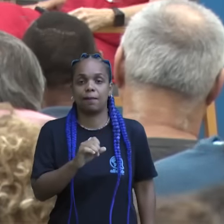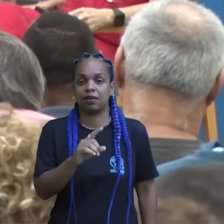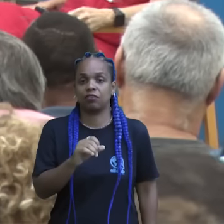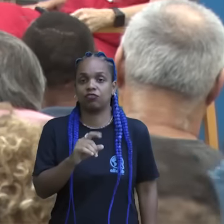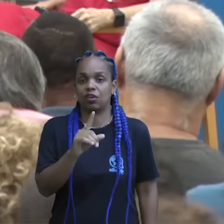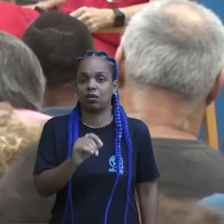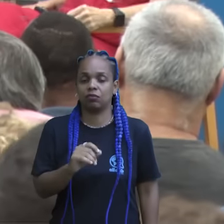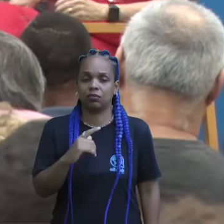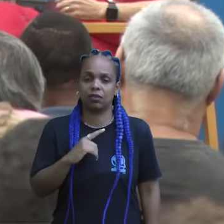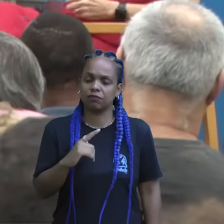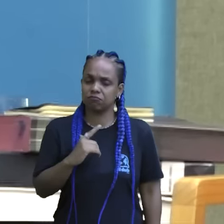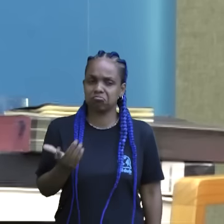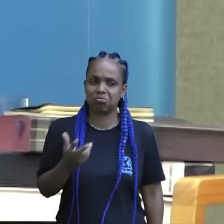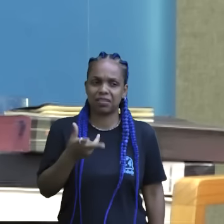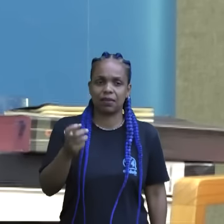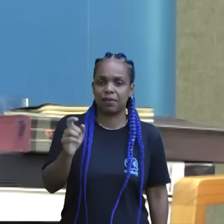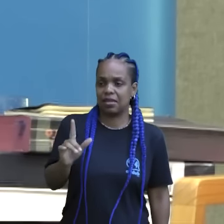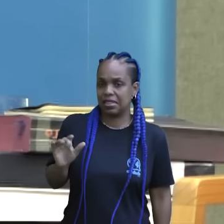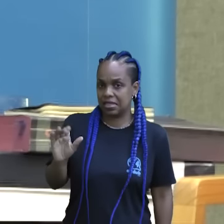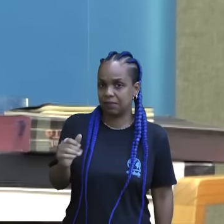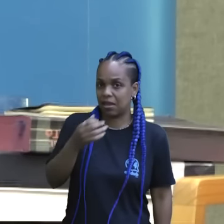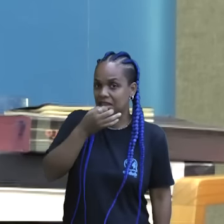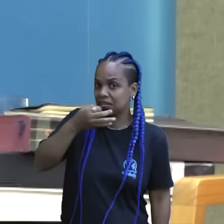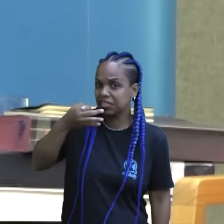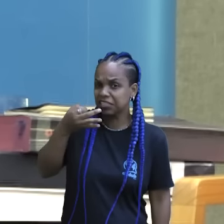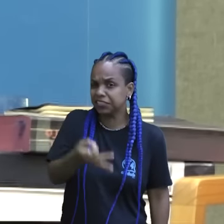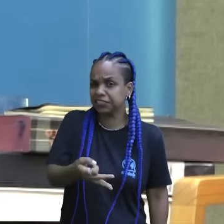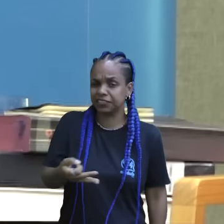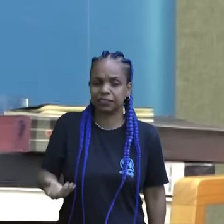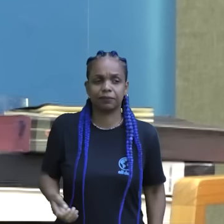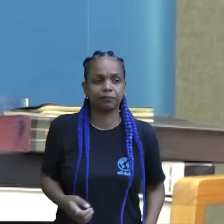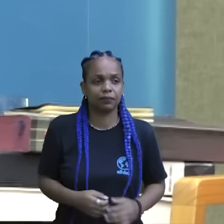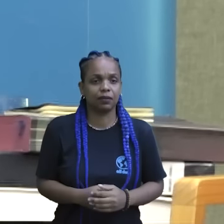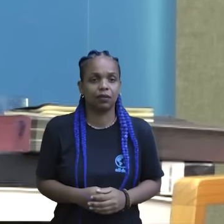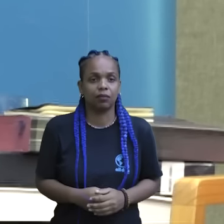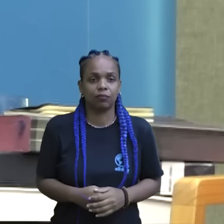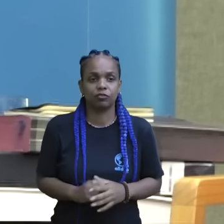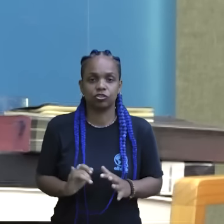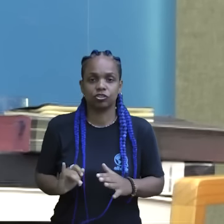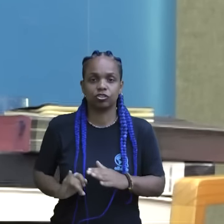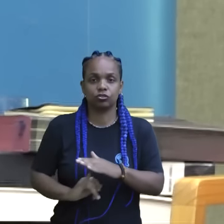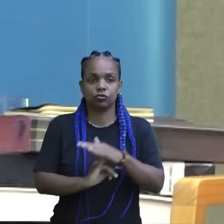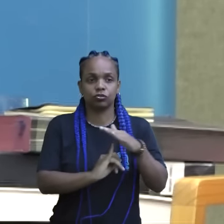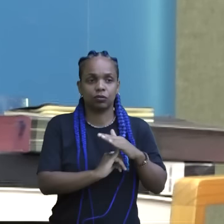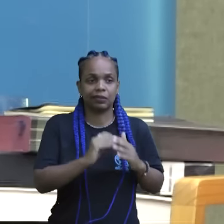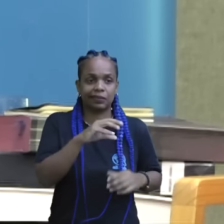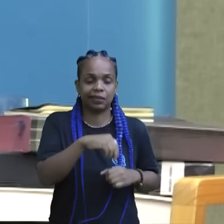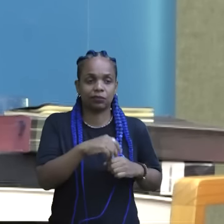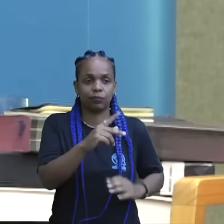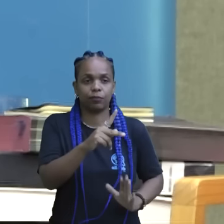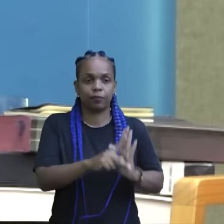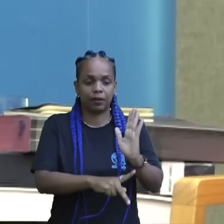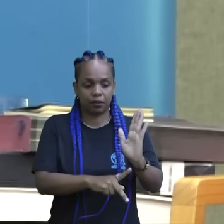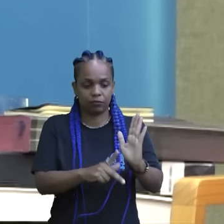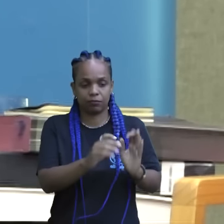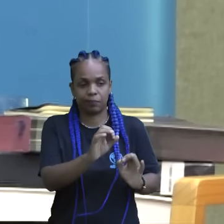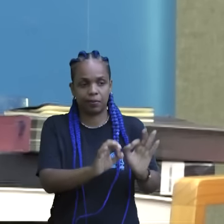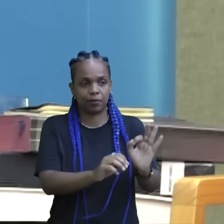institucionalização do projeto de institucionalização do Machado. Isso é inegável. Mas, por outro lado, Lima tentou